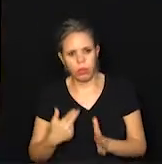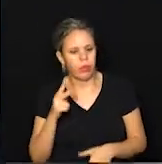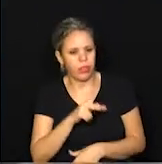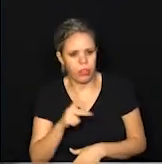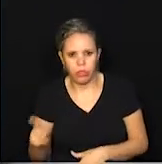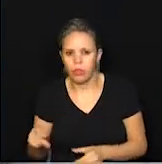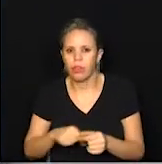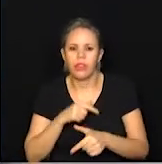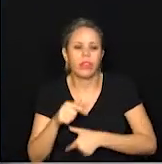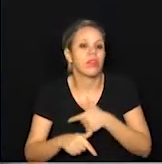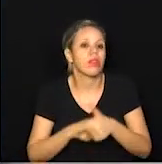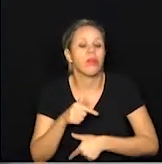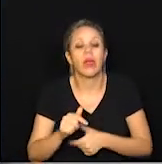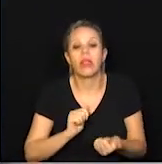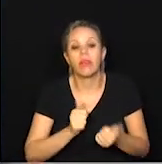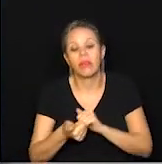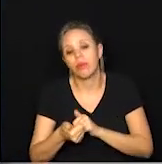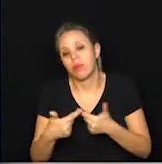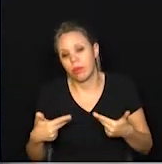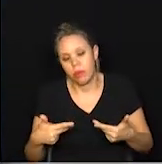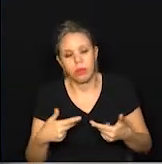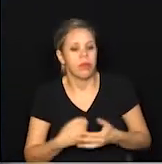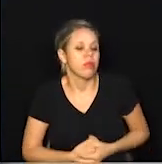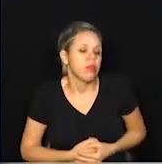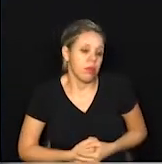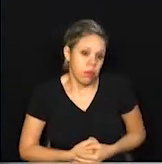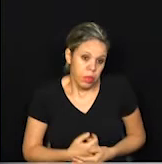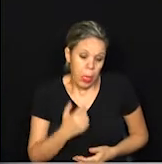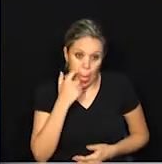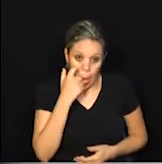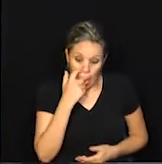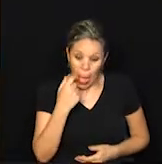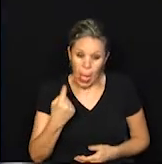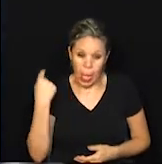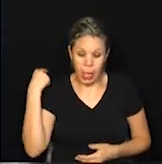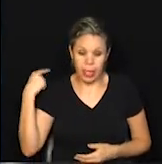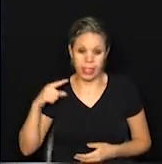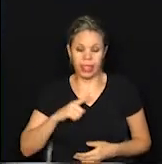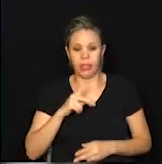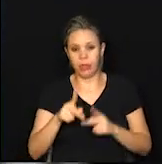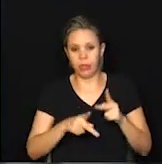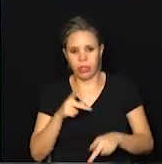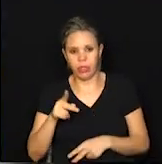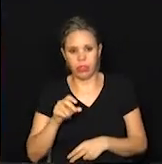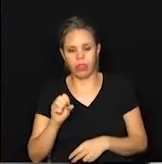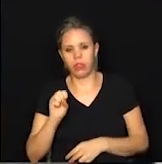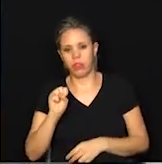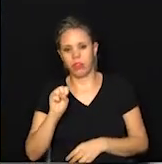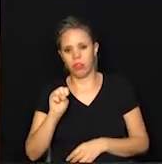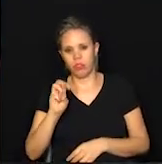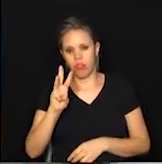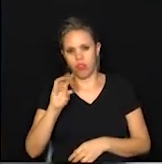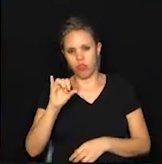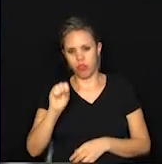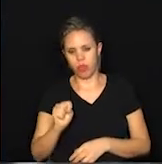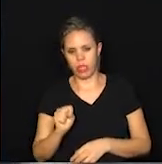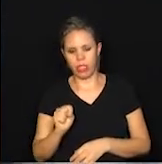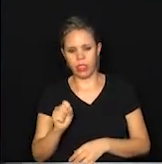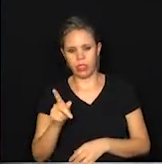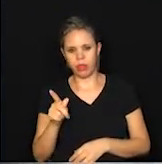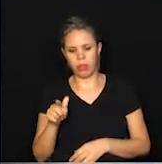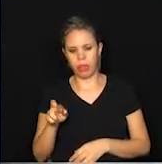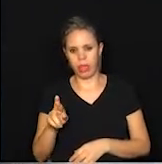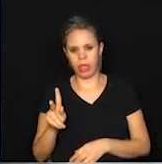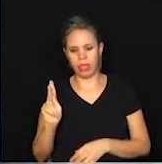fazia um trabalho do atletismo. E, na época, teve o pessoal do Swiss Park querendo fazer uma parceria no tênis, não sei